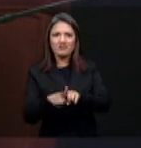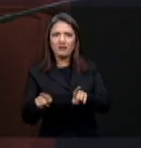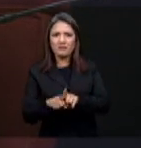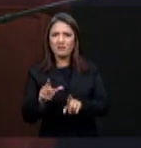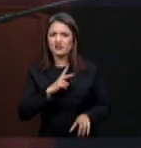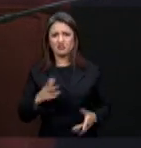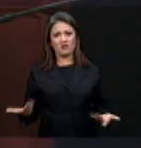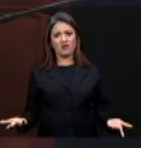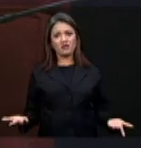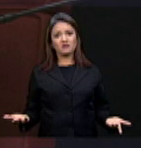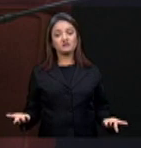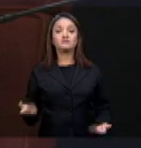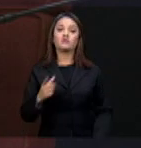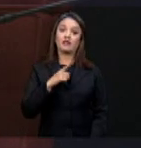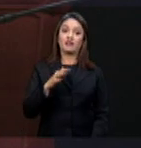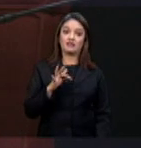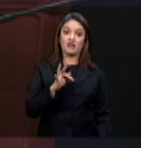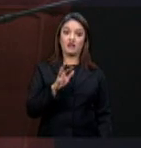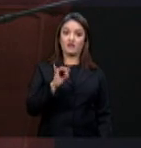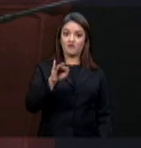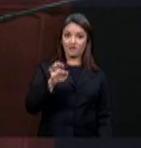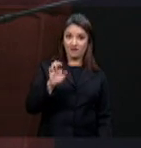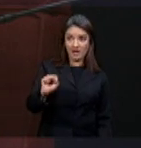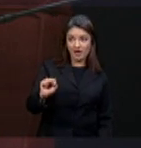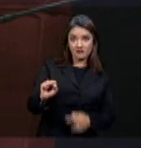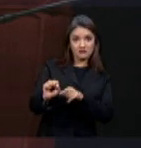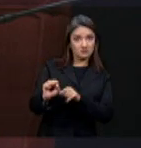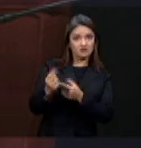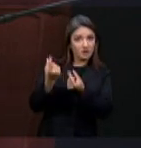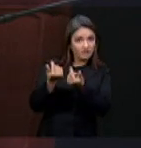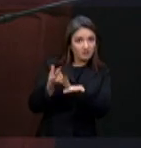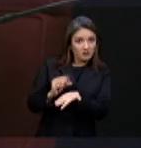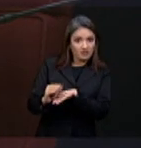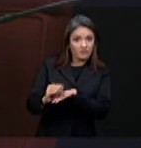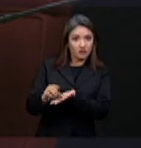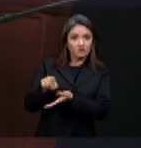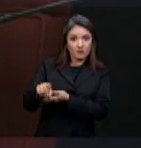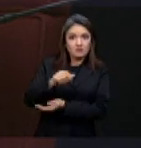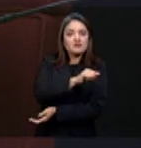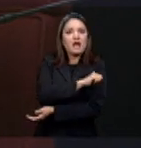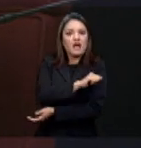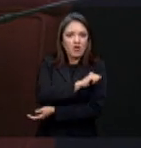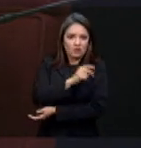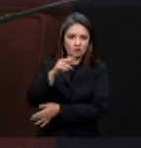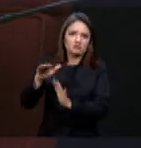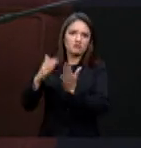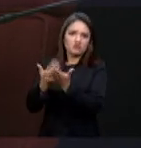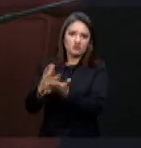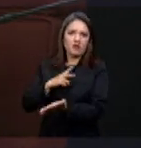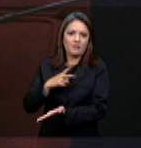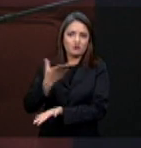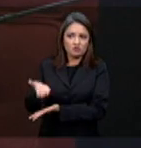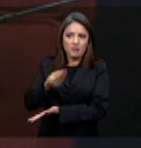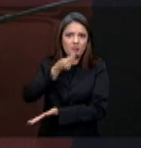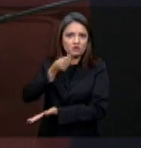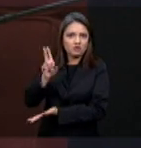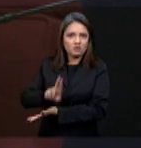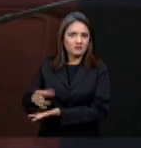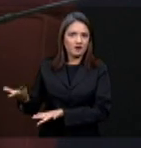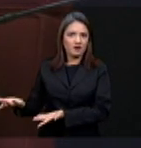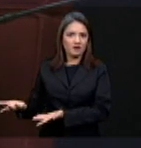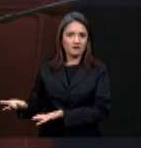FIES é um programa de financi E isso não pode ser usado por esses alunos que esse Teoricamente essa medida provisória pretende